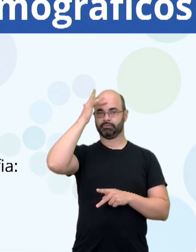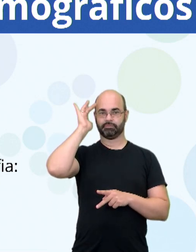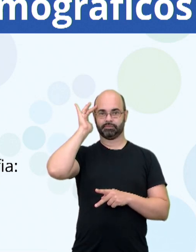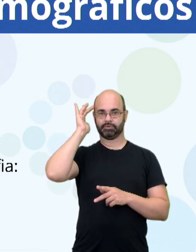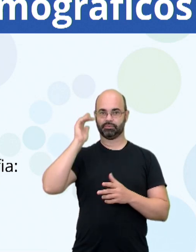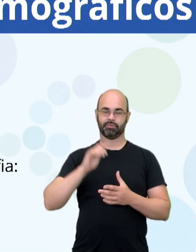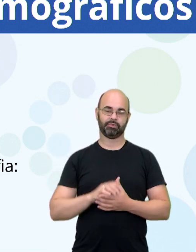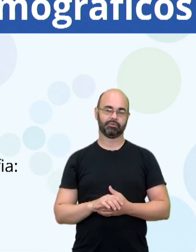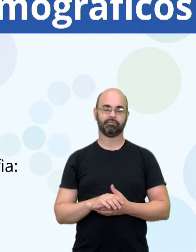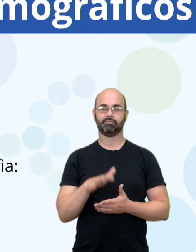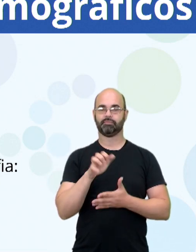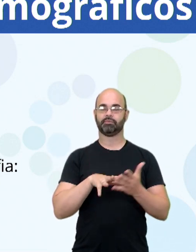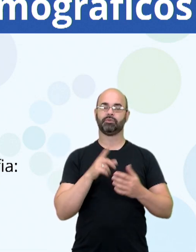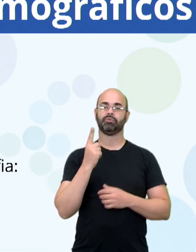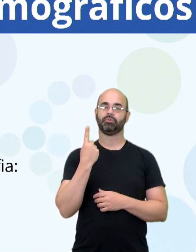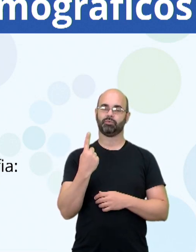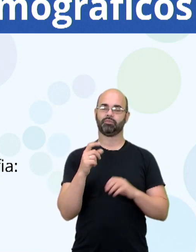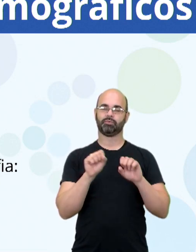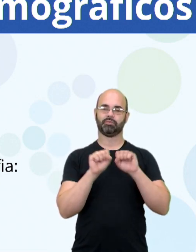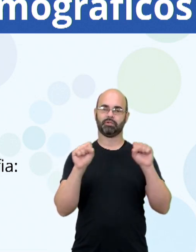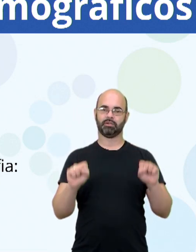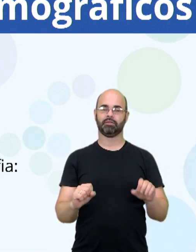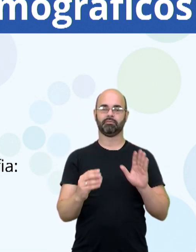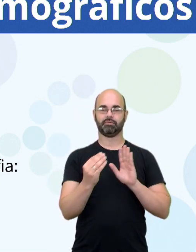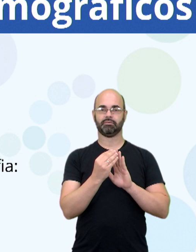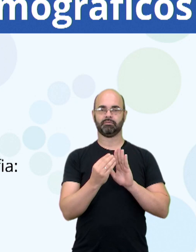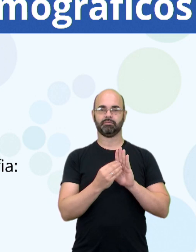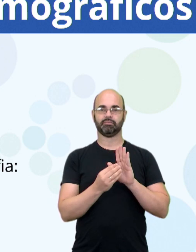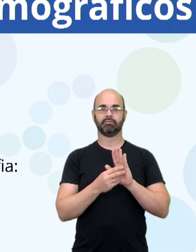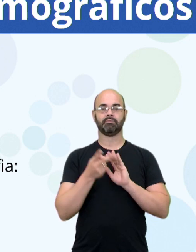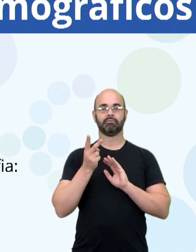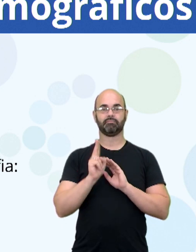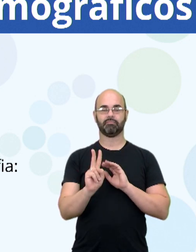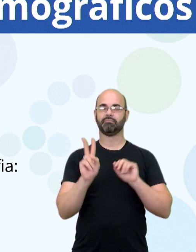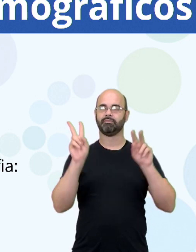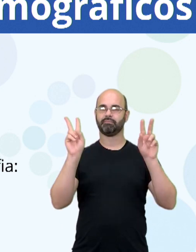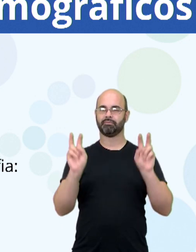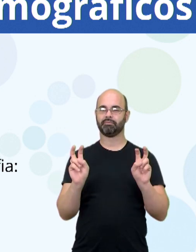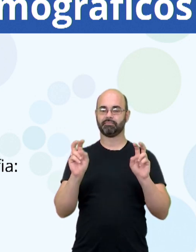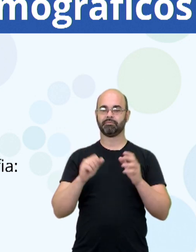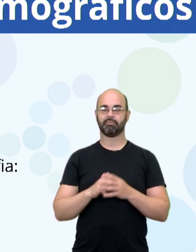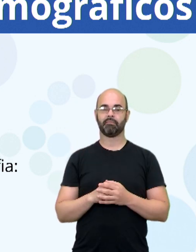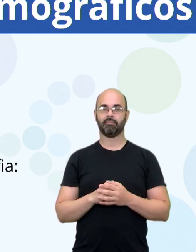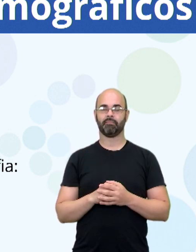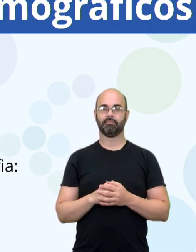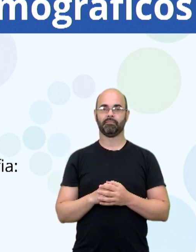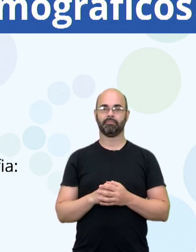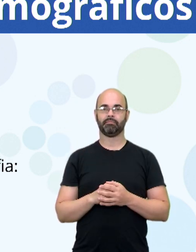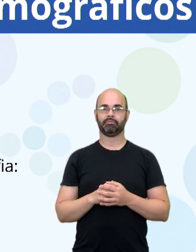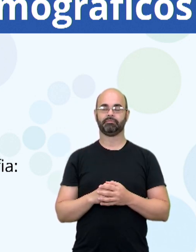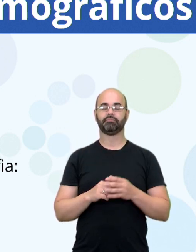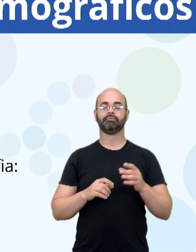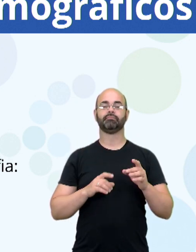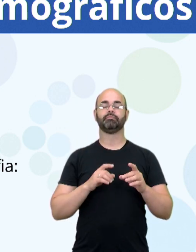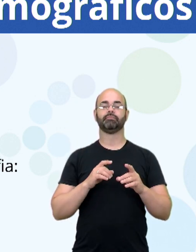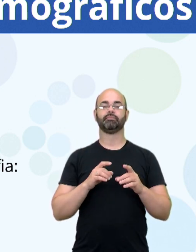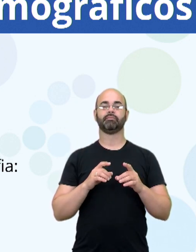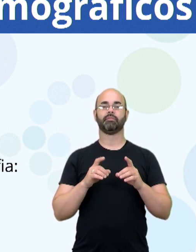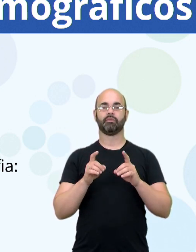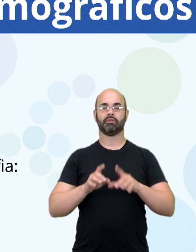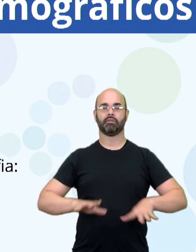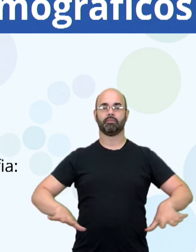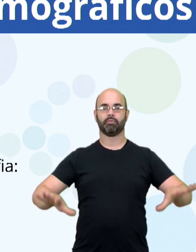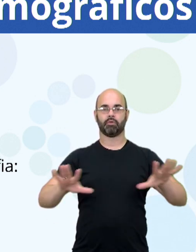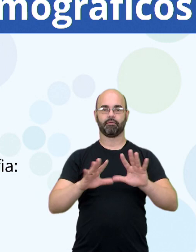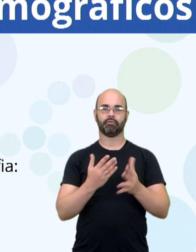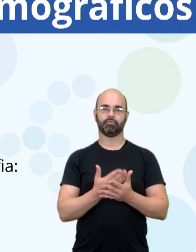atividade 1, sistematização 2. O tema da aula aí é estudos demográficos. Então tá aí, ó, chegamos aí a esse